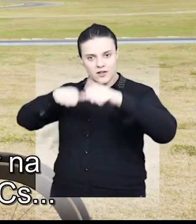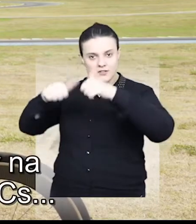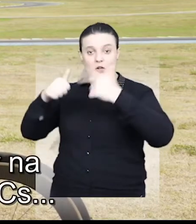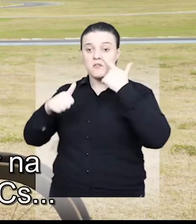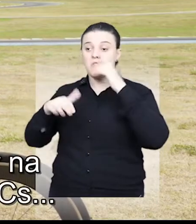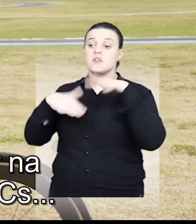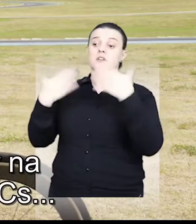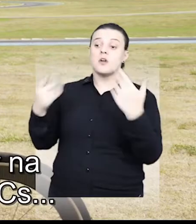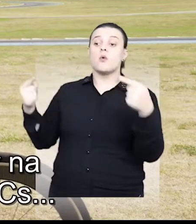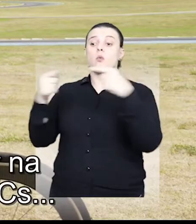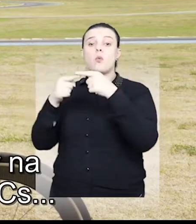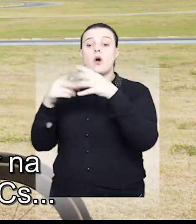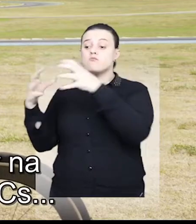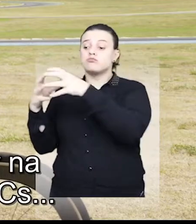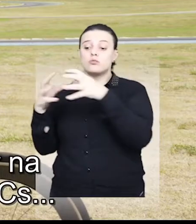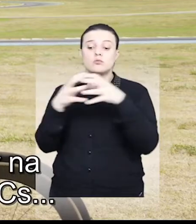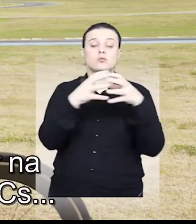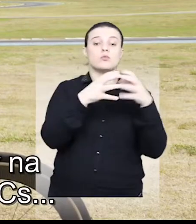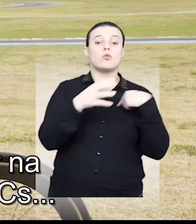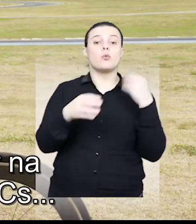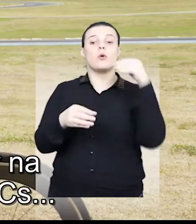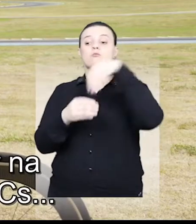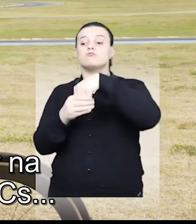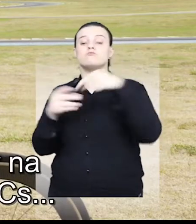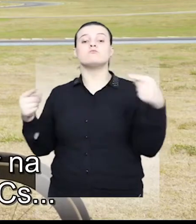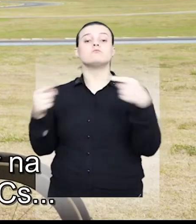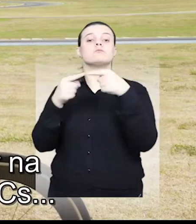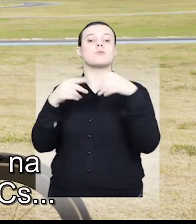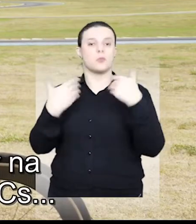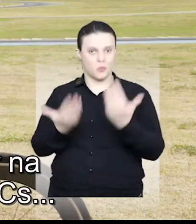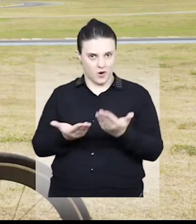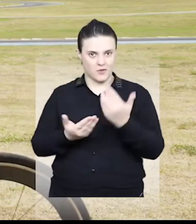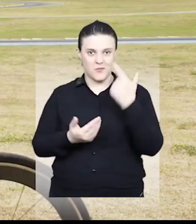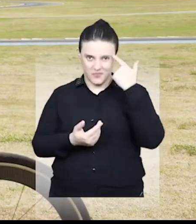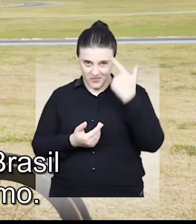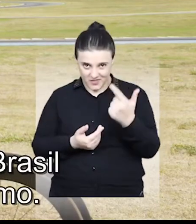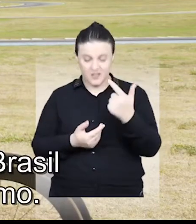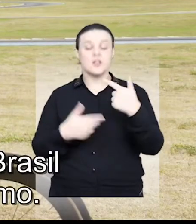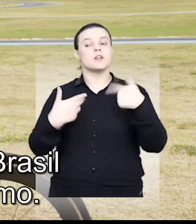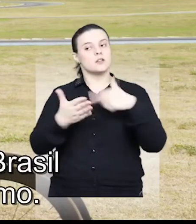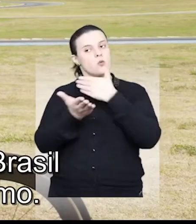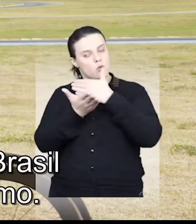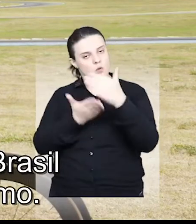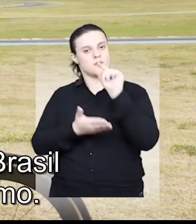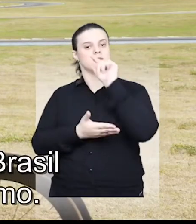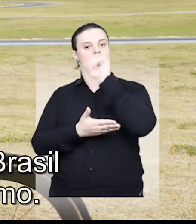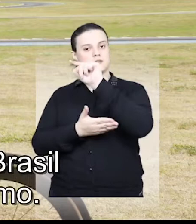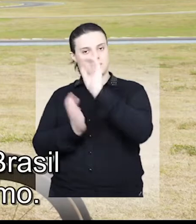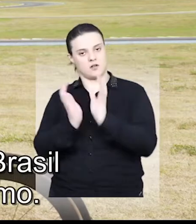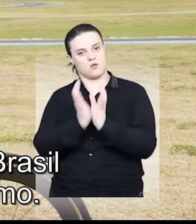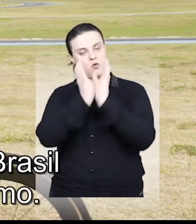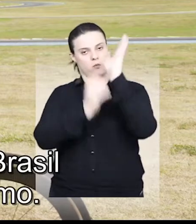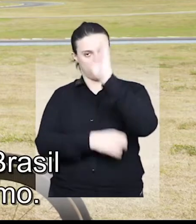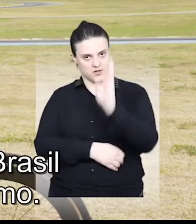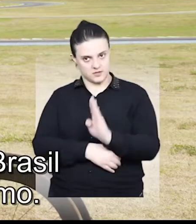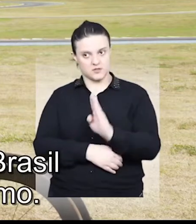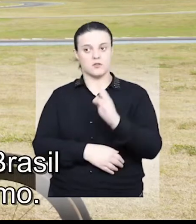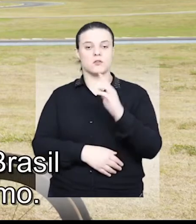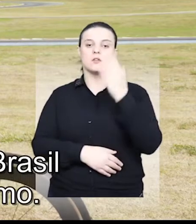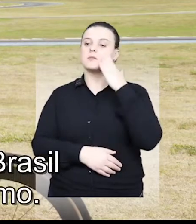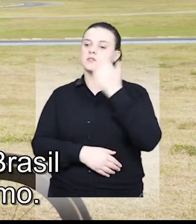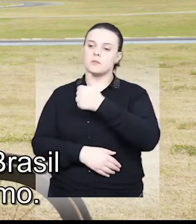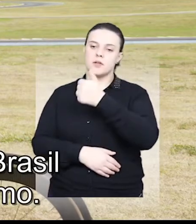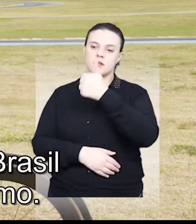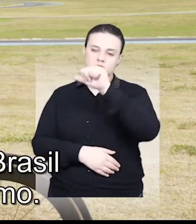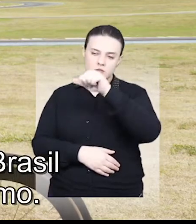saber se vai estar correndo na triciclo, na handbike, nas categorias Cs. Então é a porta de entrada, Copa do Brasil e a